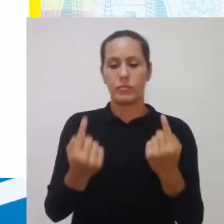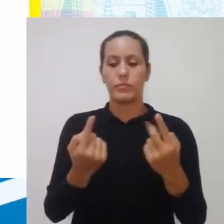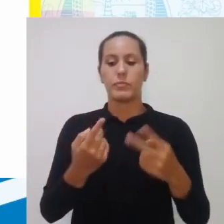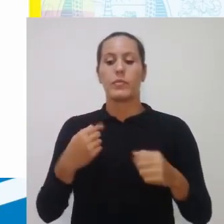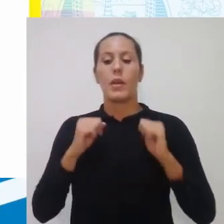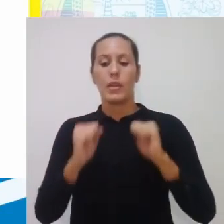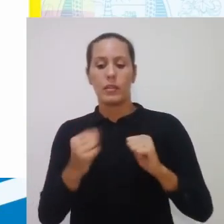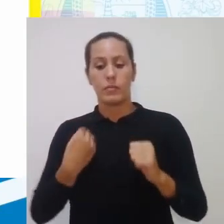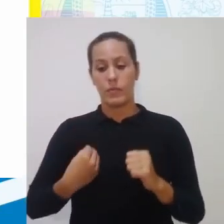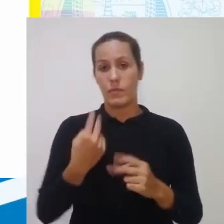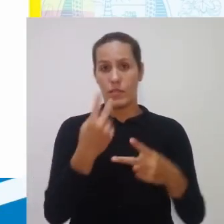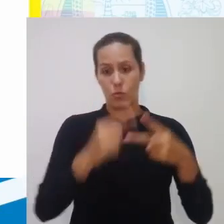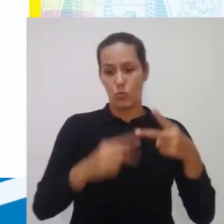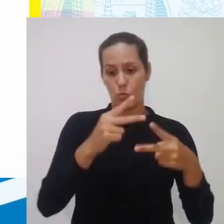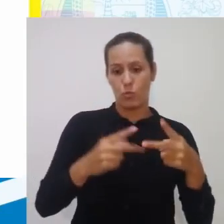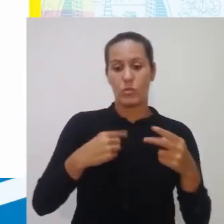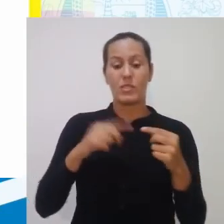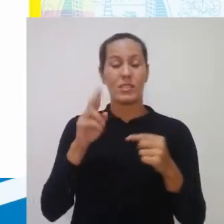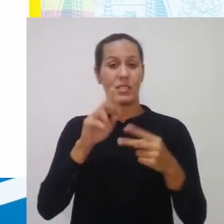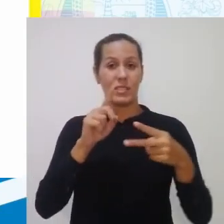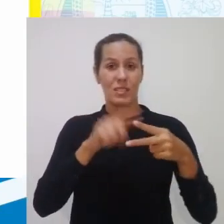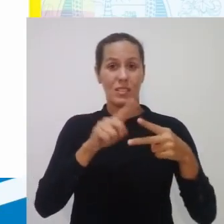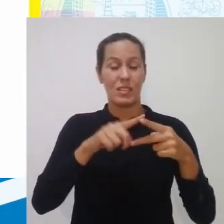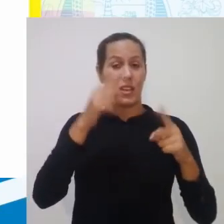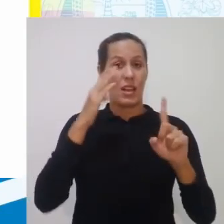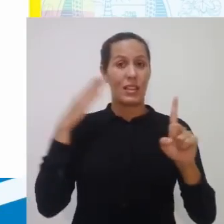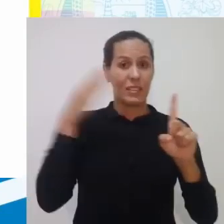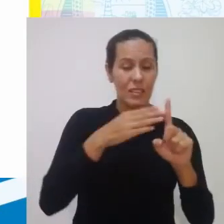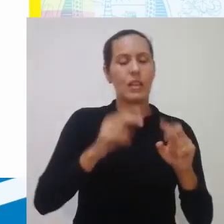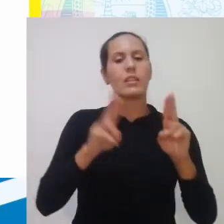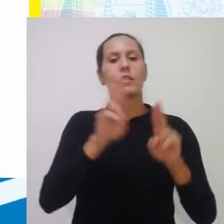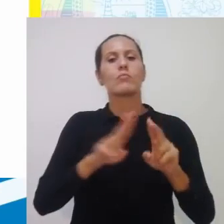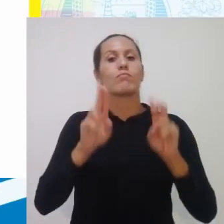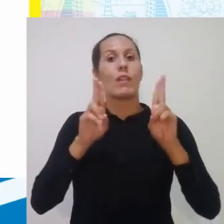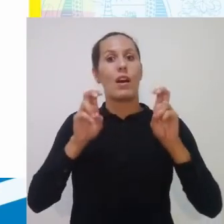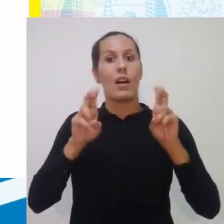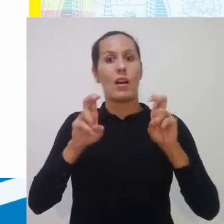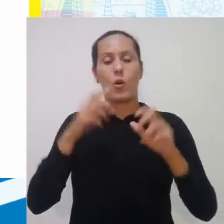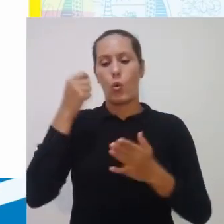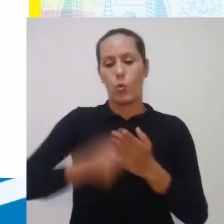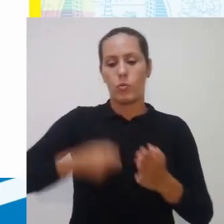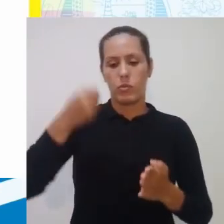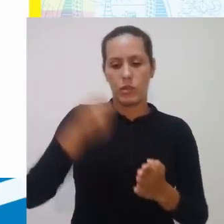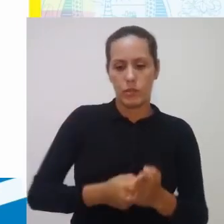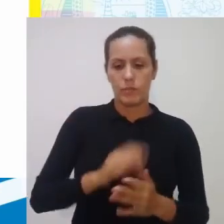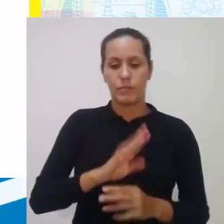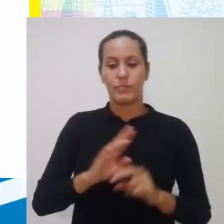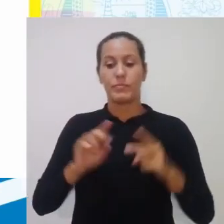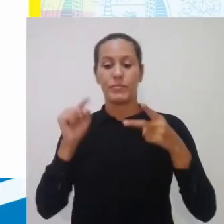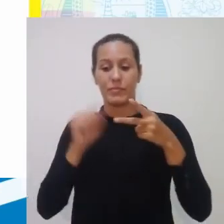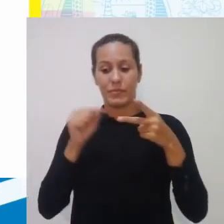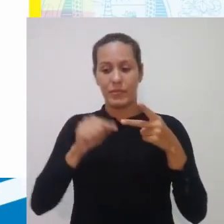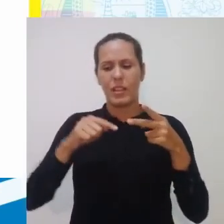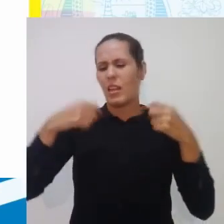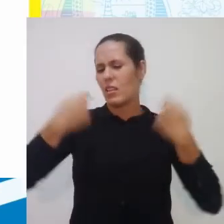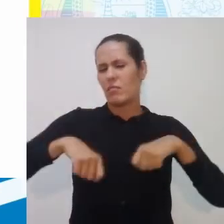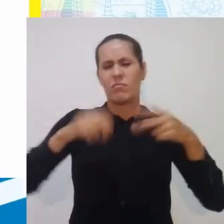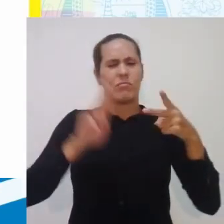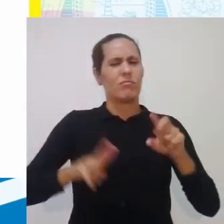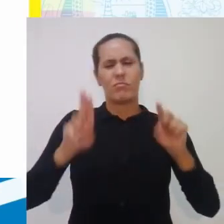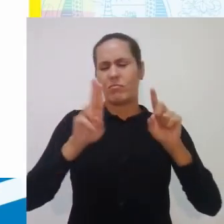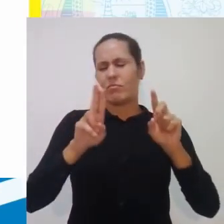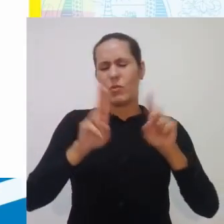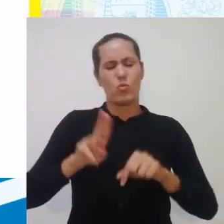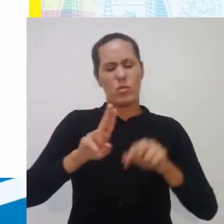citações diretas, devemos sempre usar aspas, é obrigatório. Nas citações indiretas, não